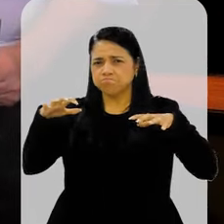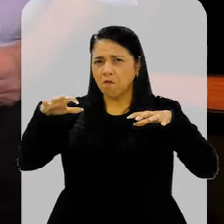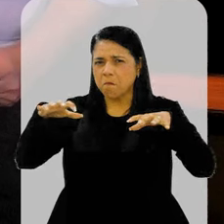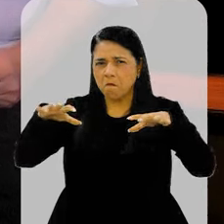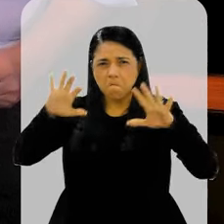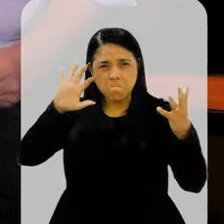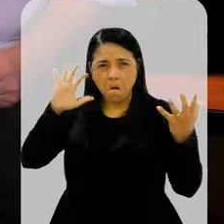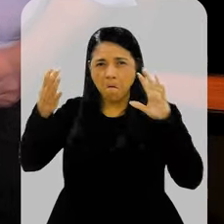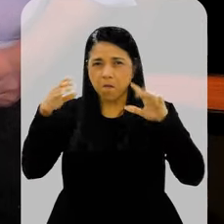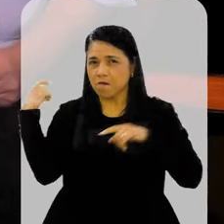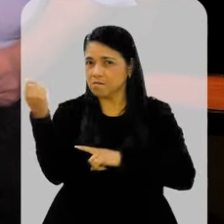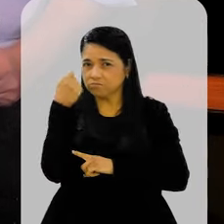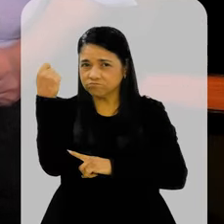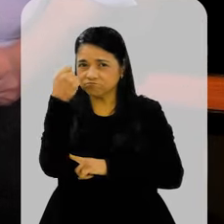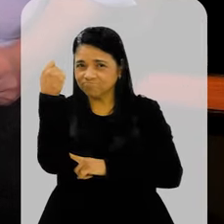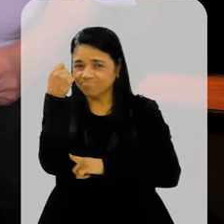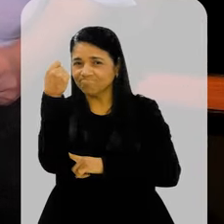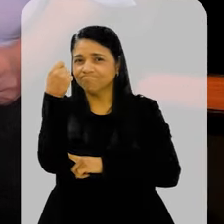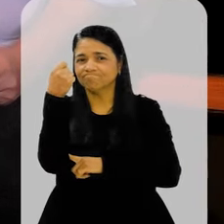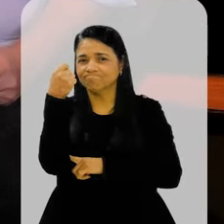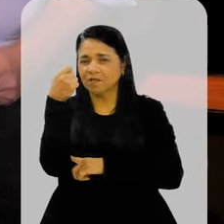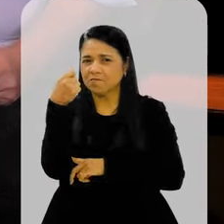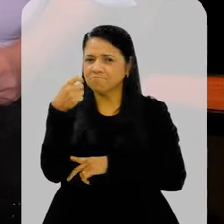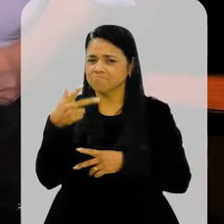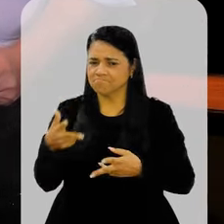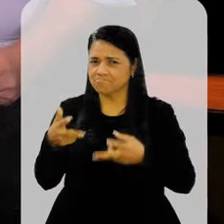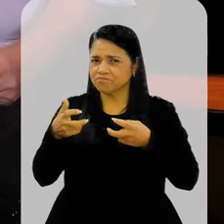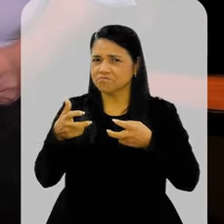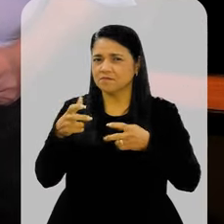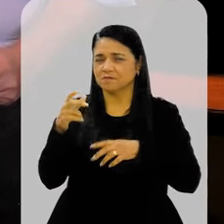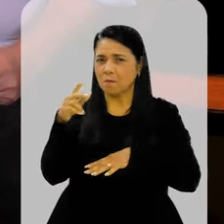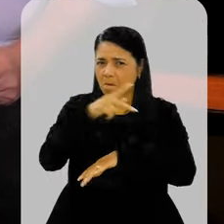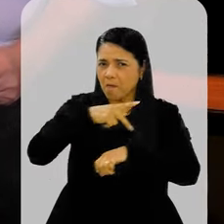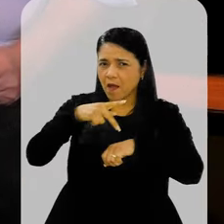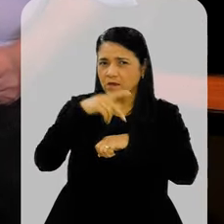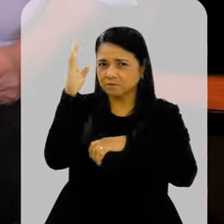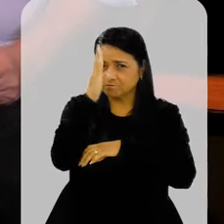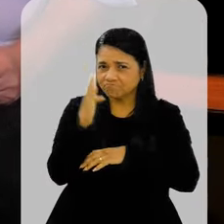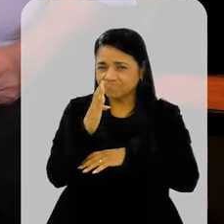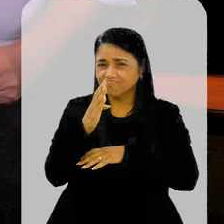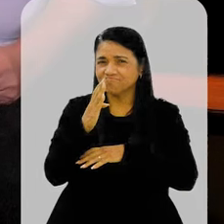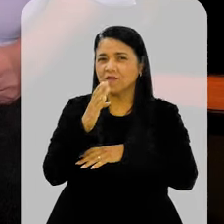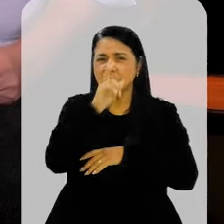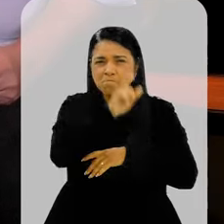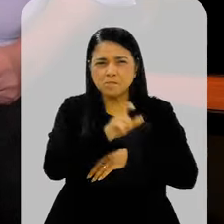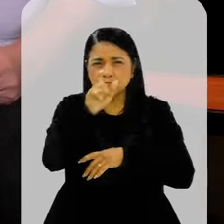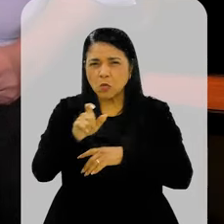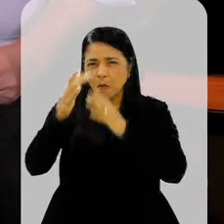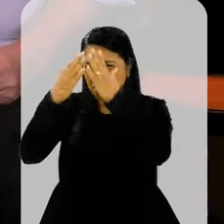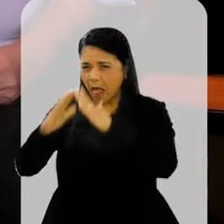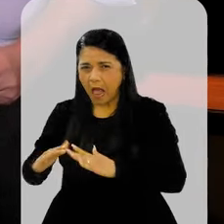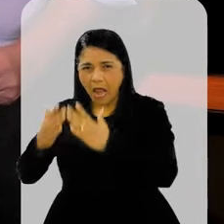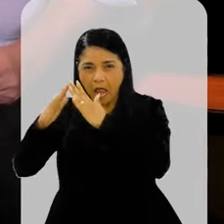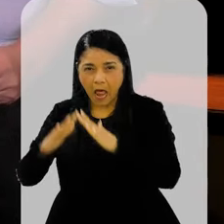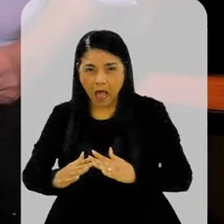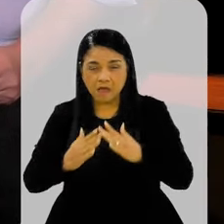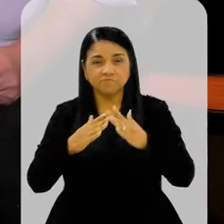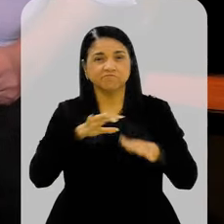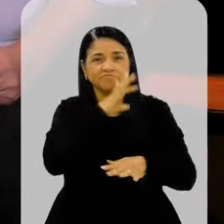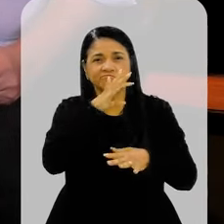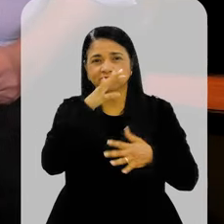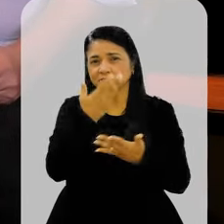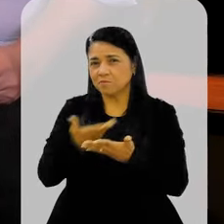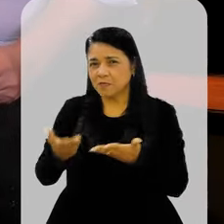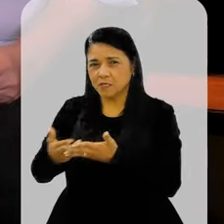A tragédia no Rio Grande do Sul expôs uma situação pouco vista na história do país. Além de deixar milhares de pessoas sem casa,